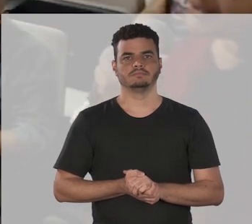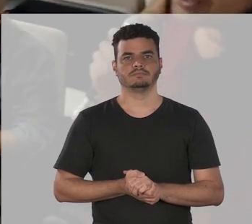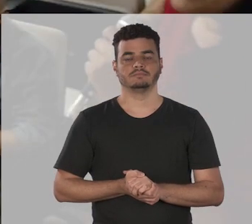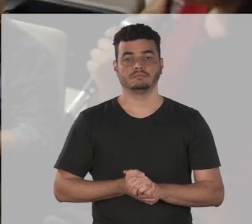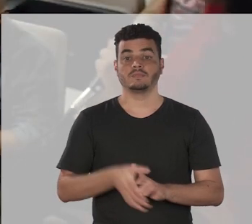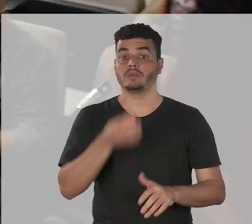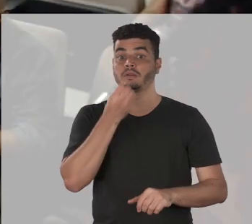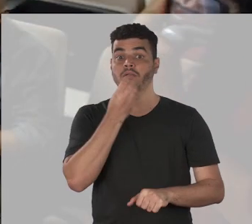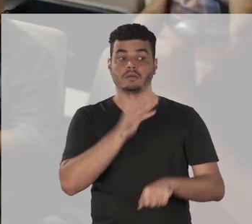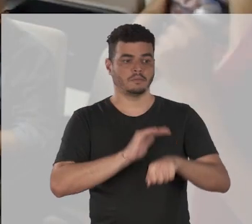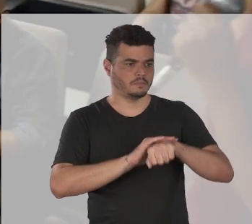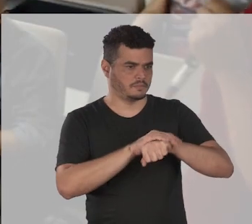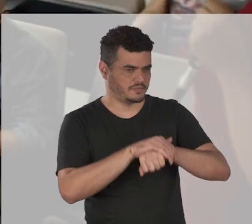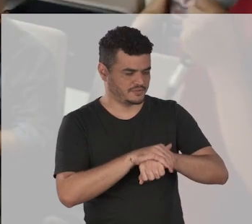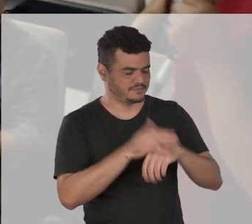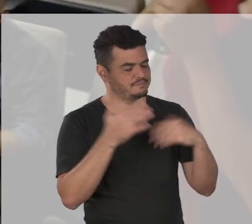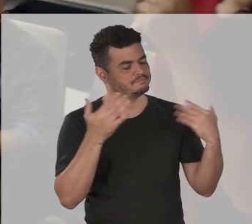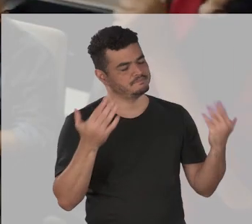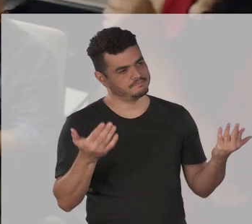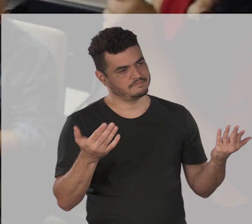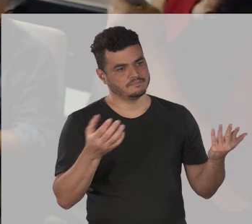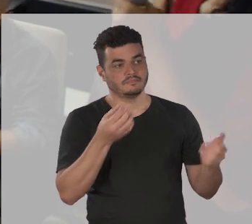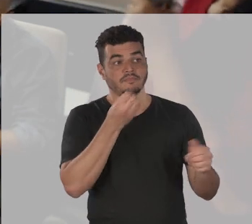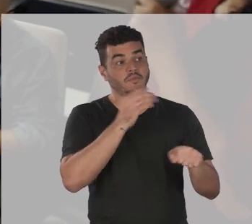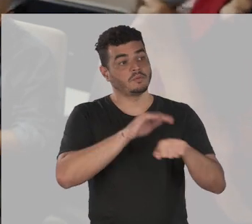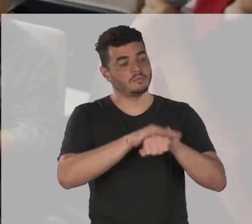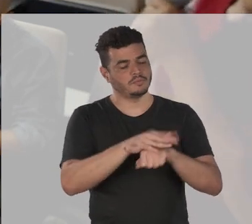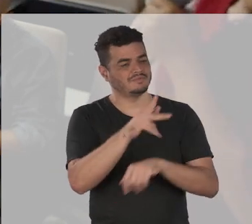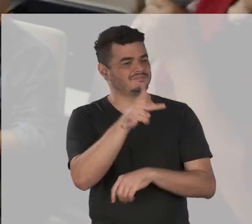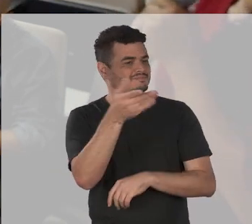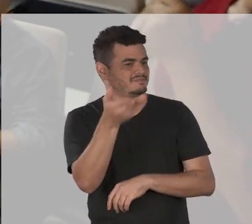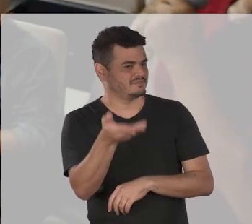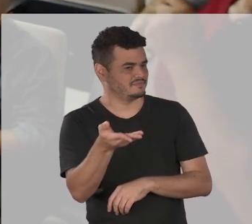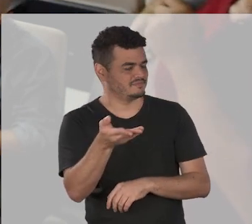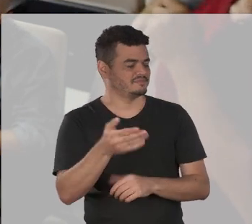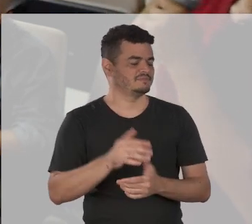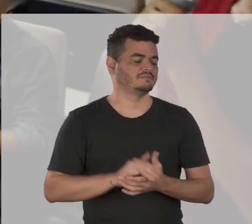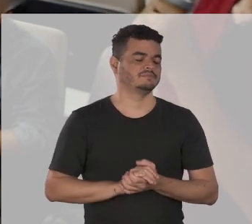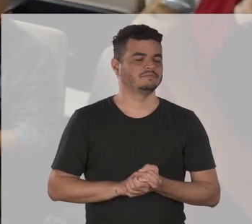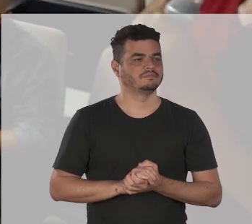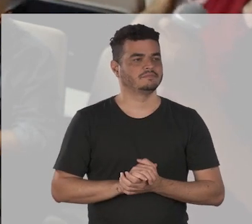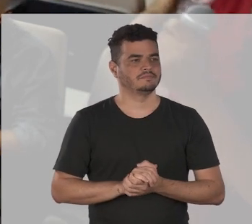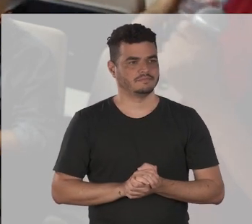Boa noite. Boa noite. Boa noite, Carolina.